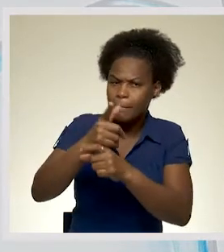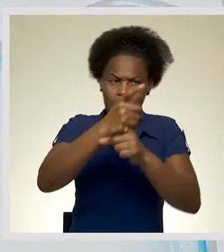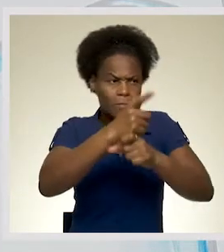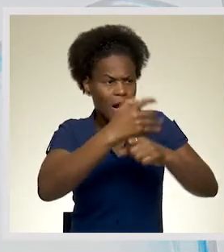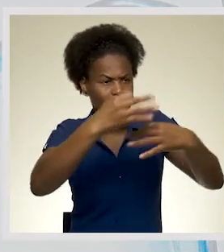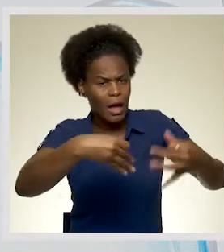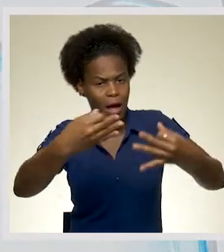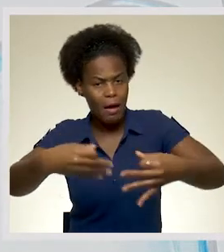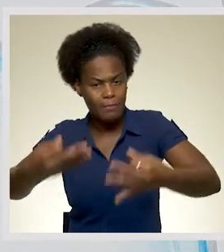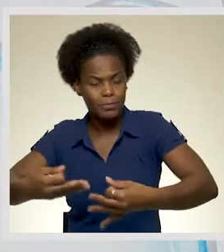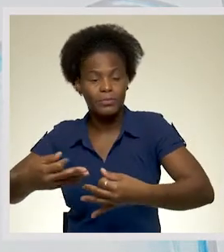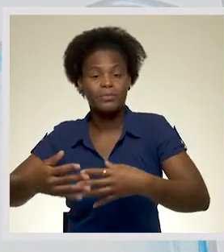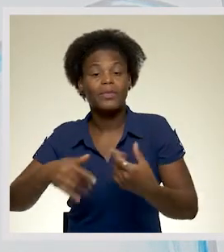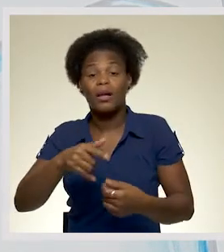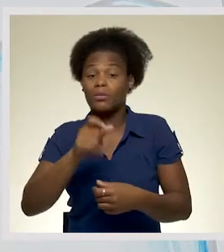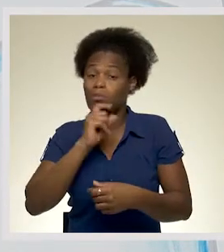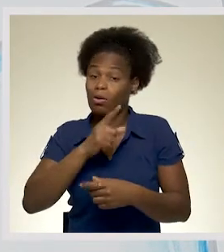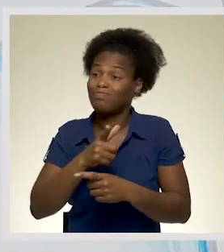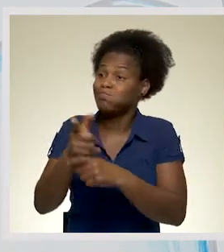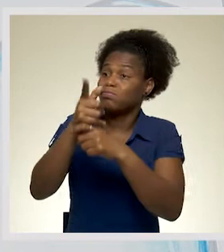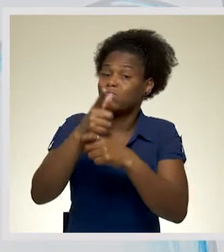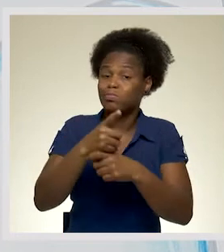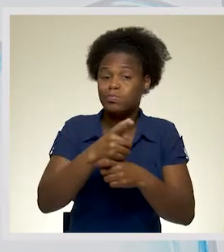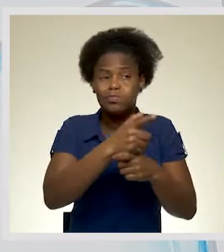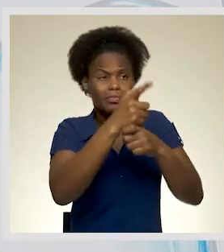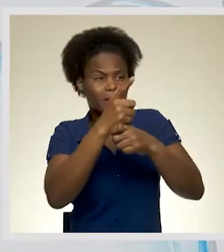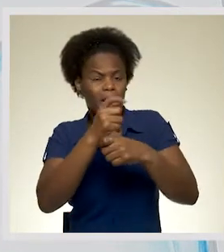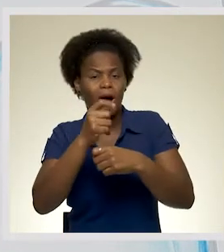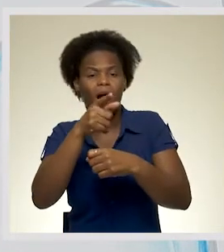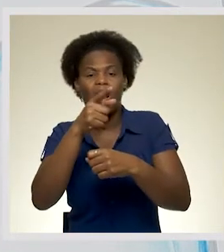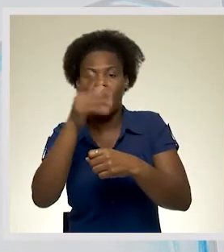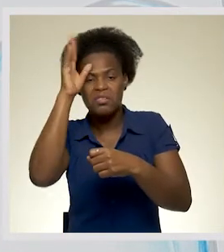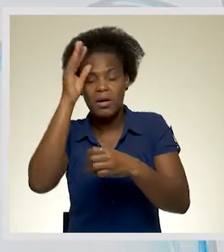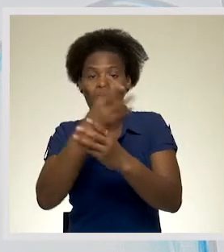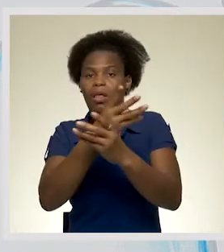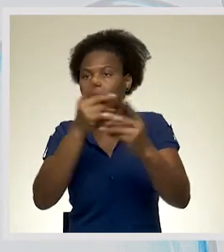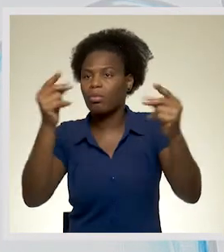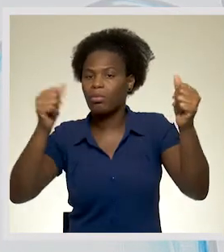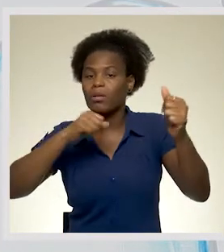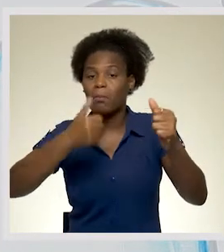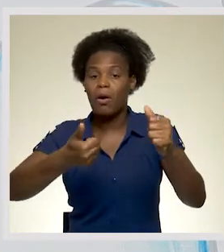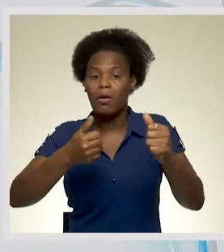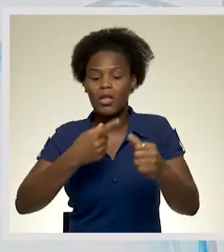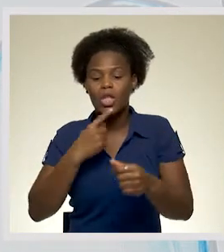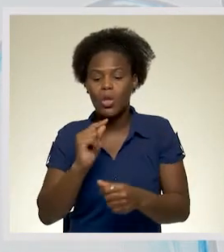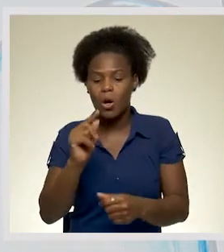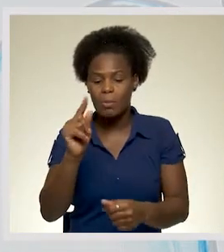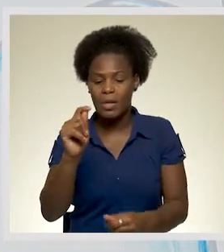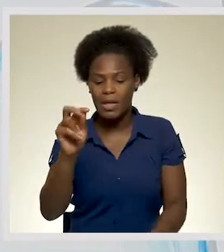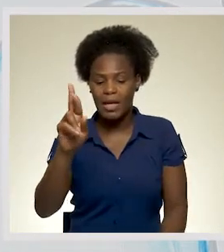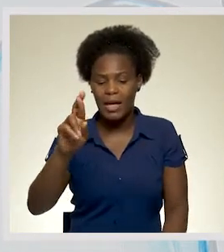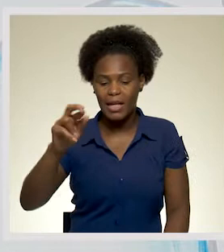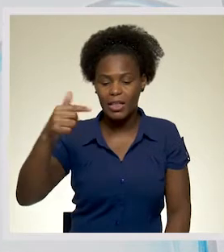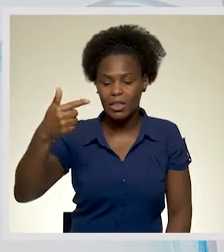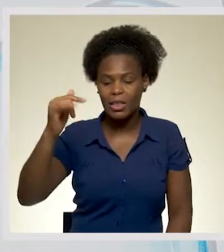sucessivamente. E esta caça pode levar consigo o quê? O seu desaparecimento, que nós chamamos de extinção destes